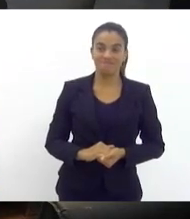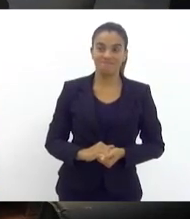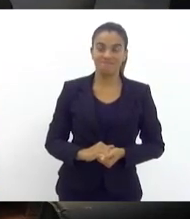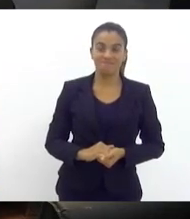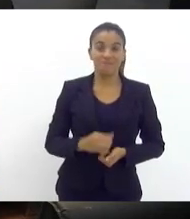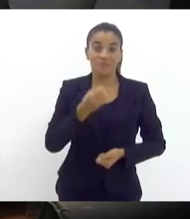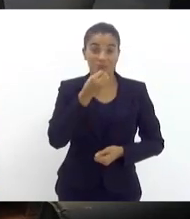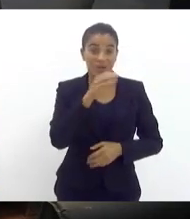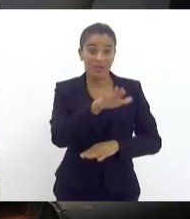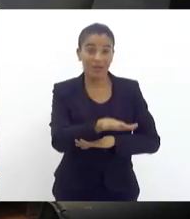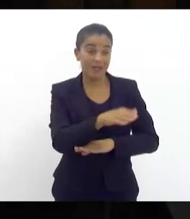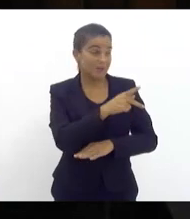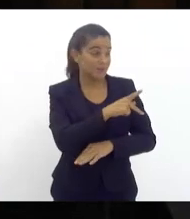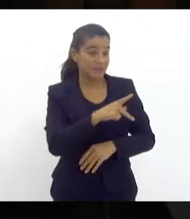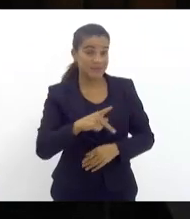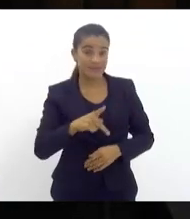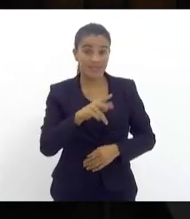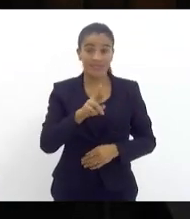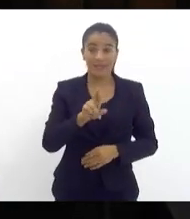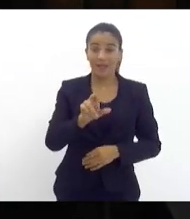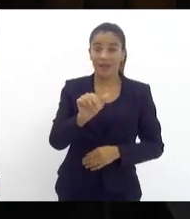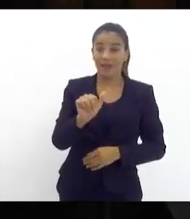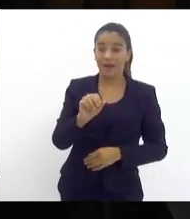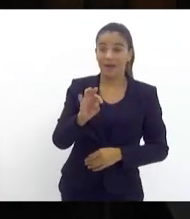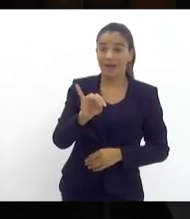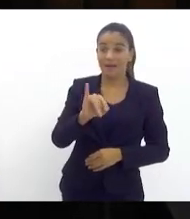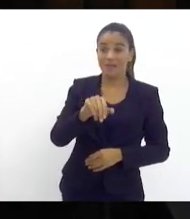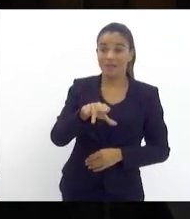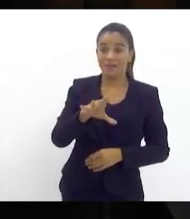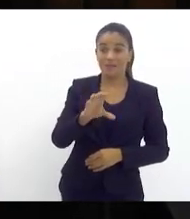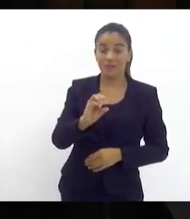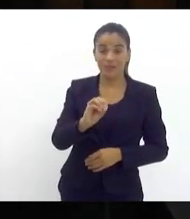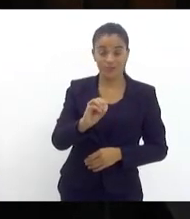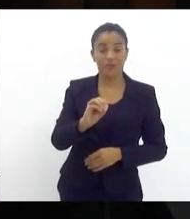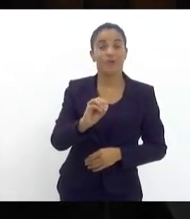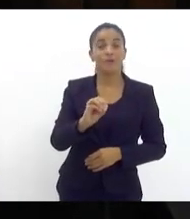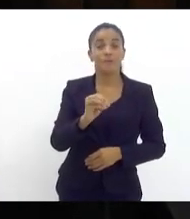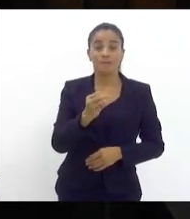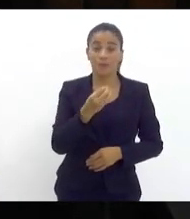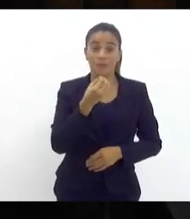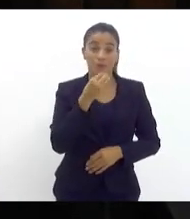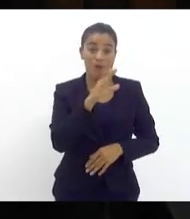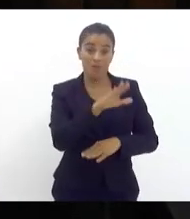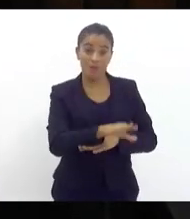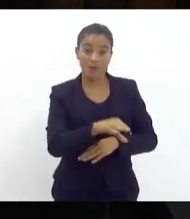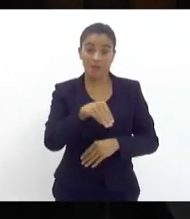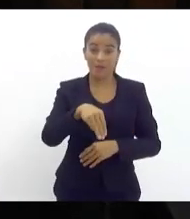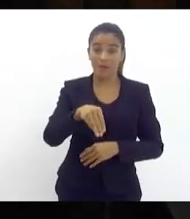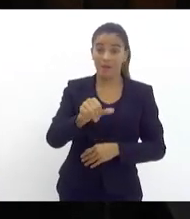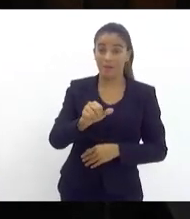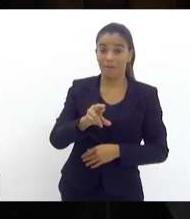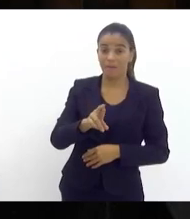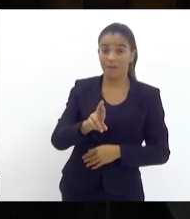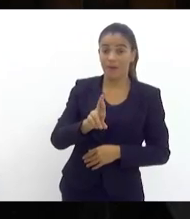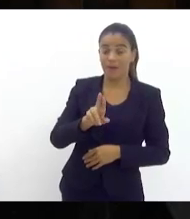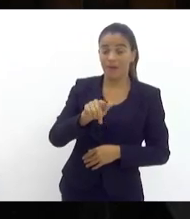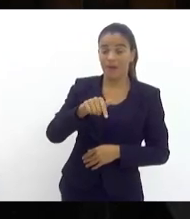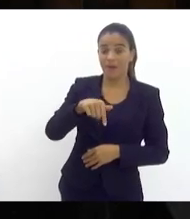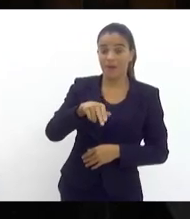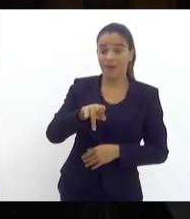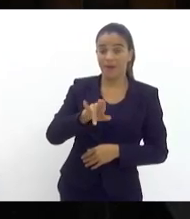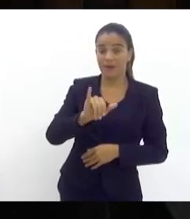Boa tarde Presidente Ratinho Boa tarde Marquinhos Boa tarde